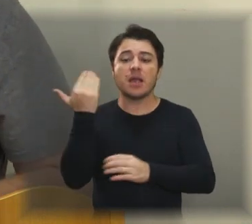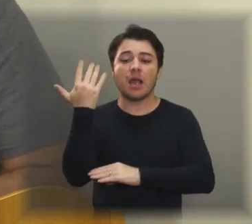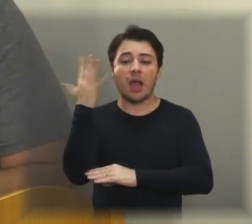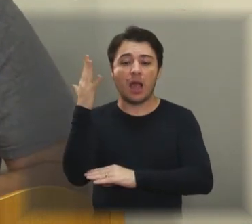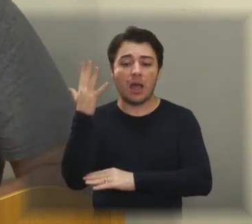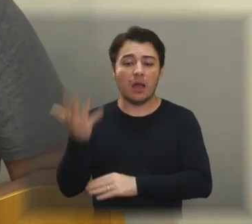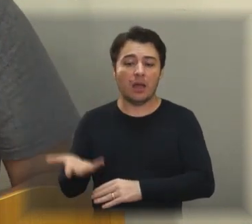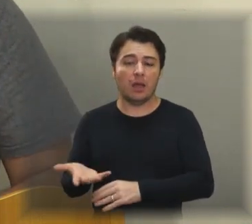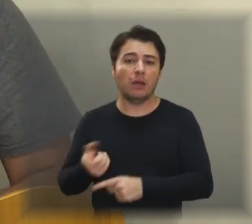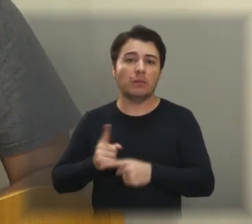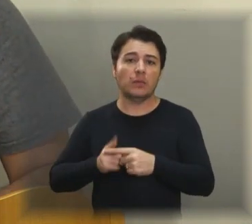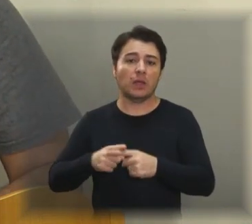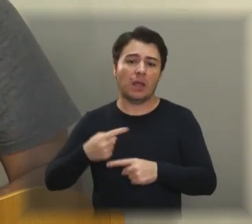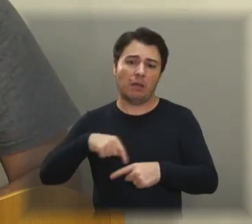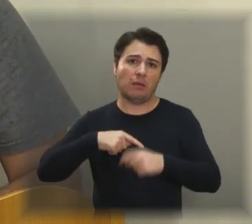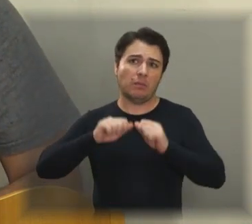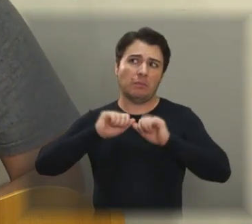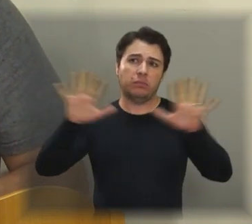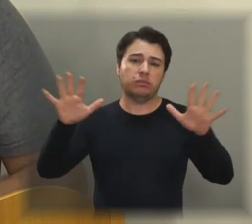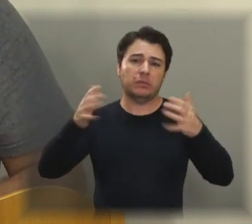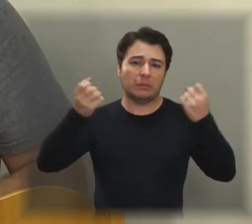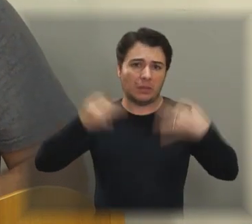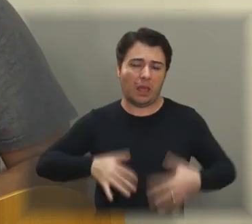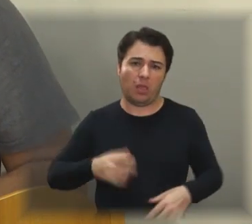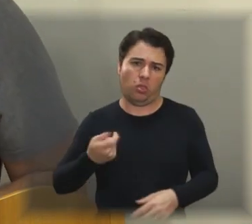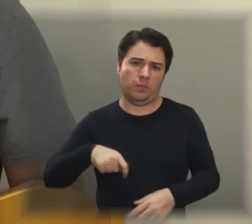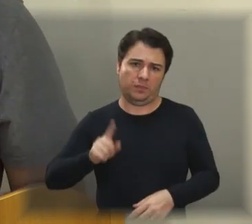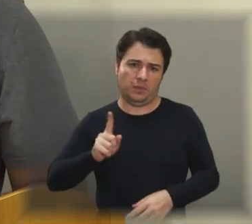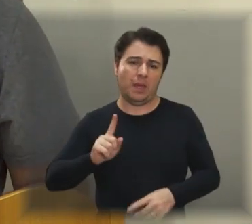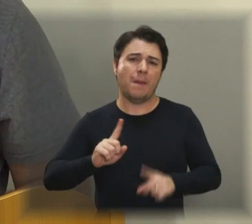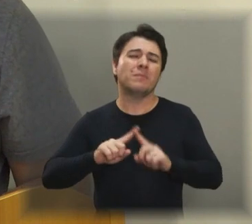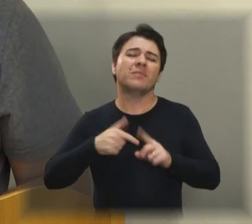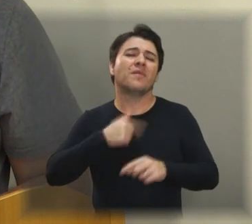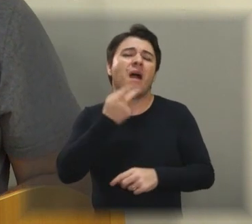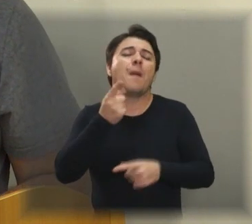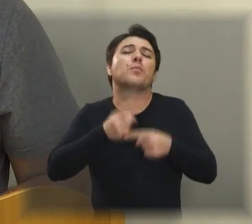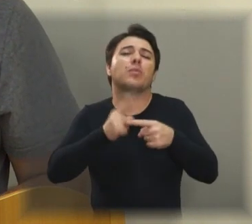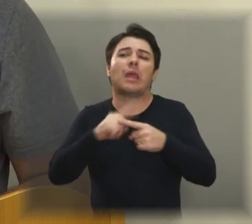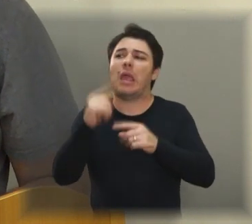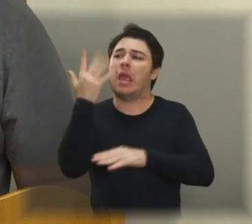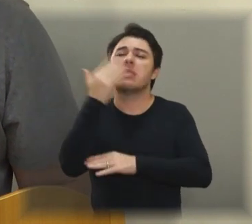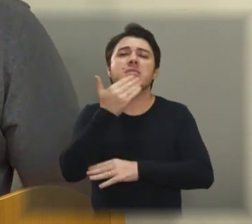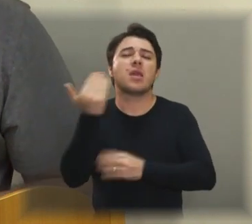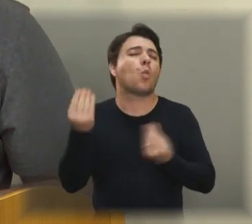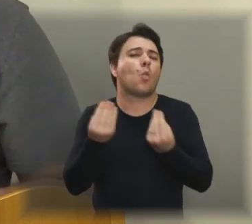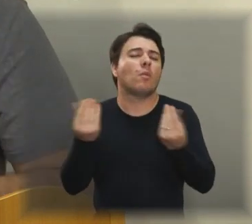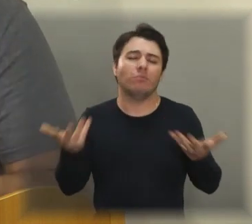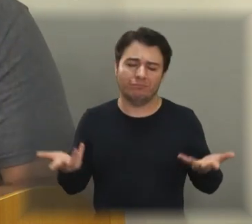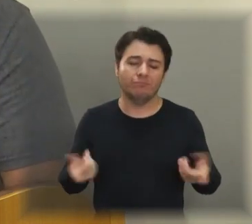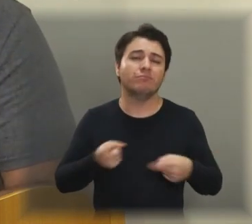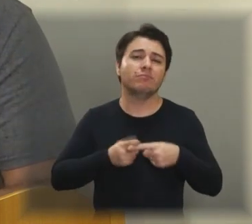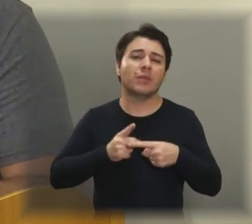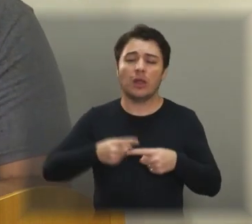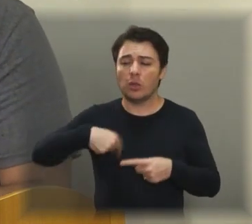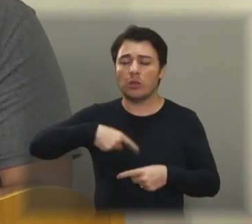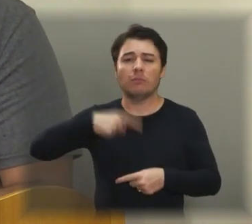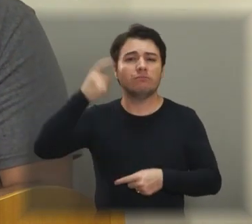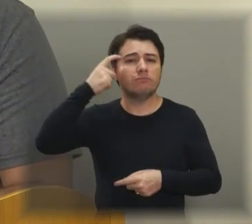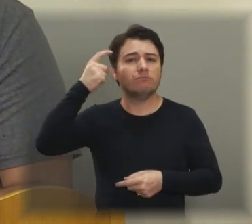é que a gente não precisa explanar sobre isso mas por que que eu tô falando isso até para gente poder